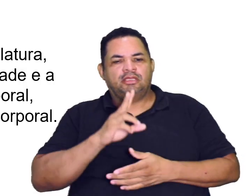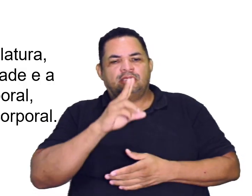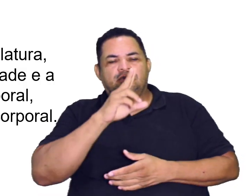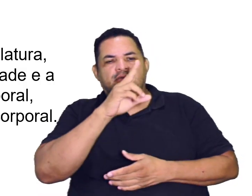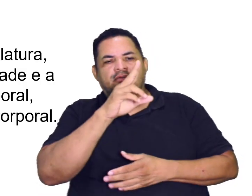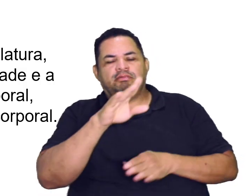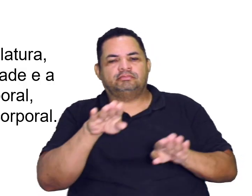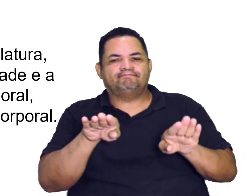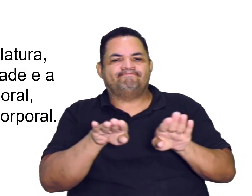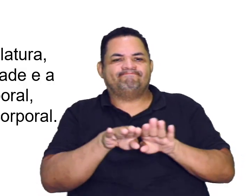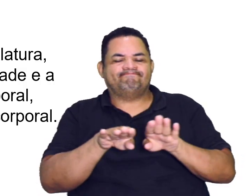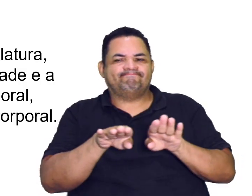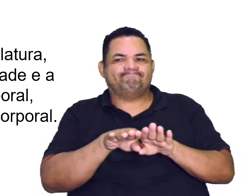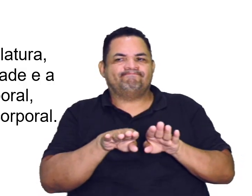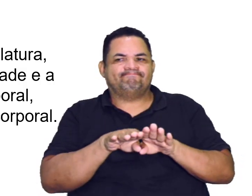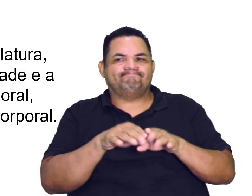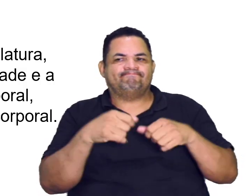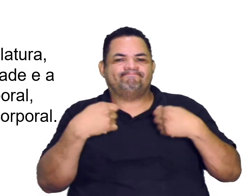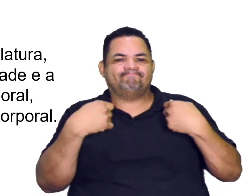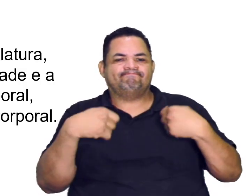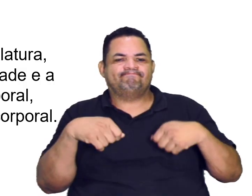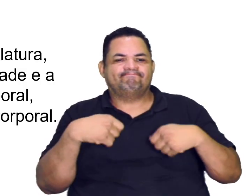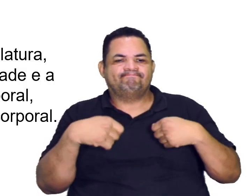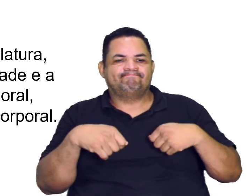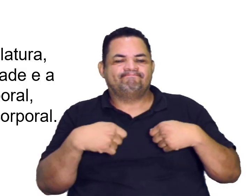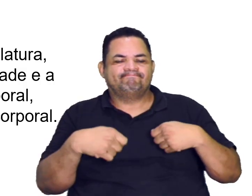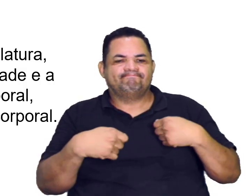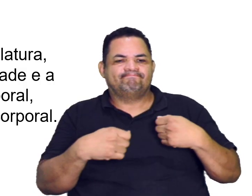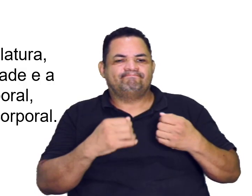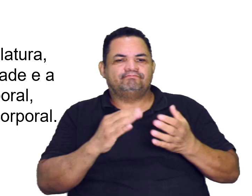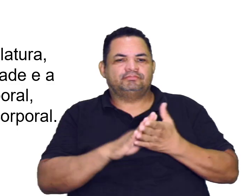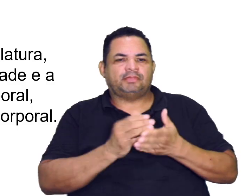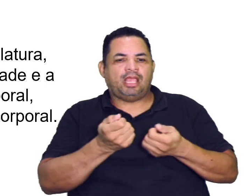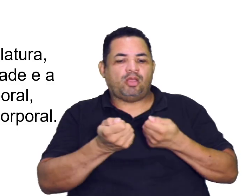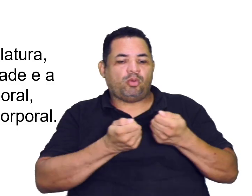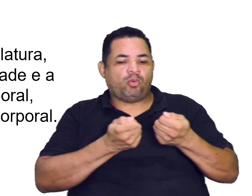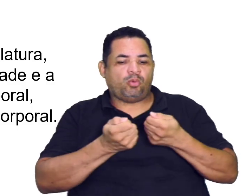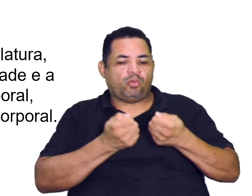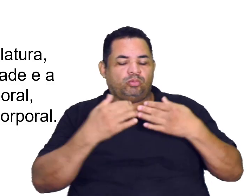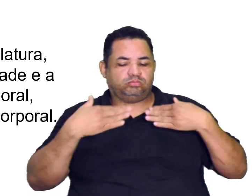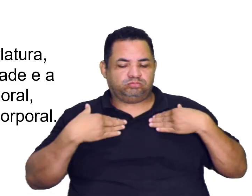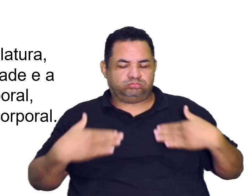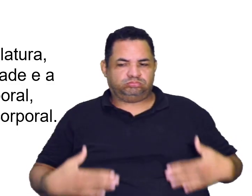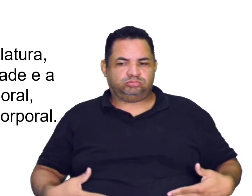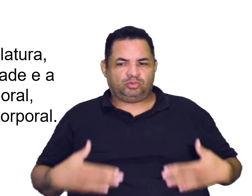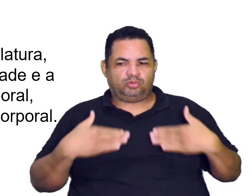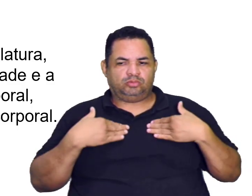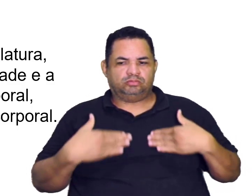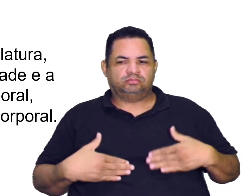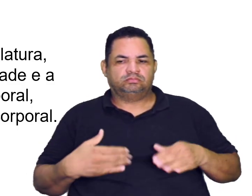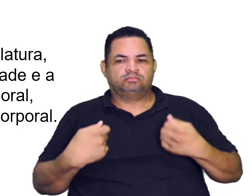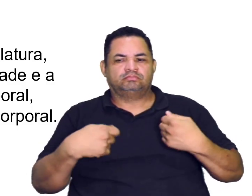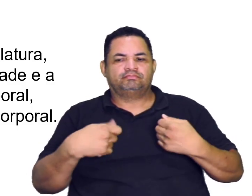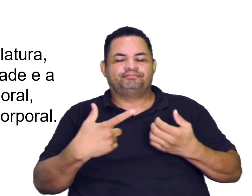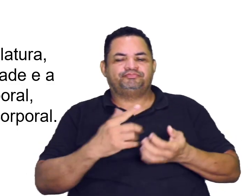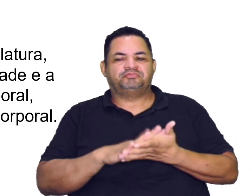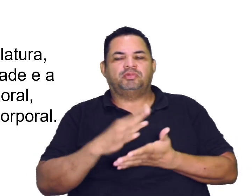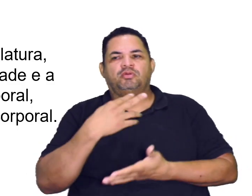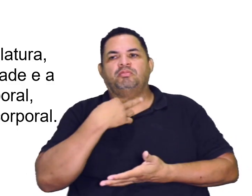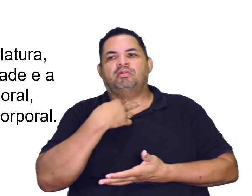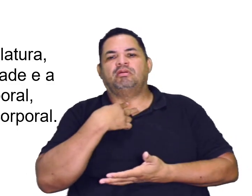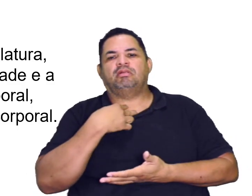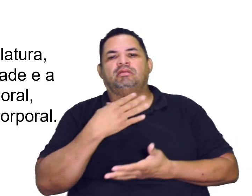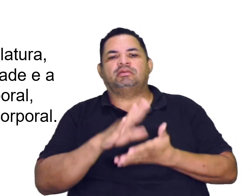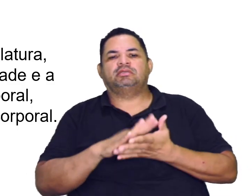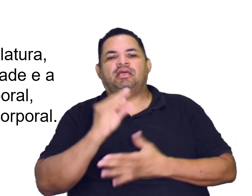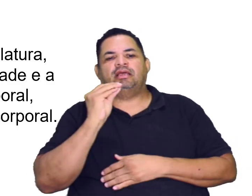Fortalecer e a gente precisa ter esse controle dessa nossa composição corporal. A gente não pode ficar com o